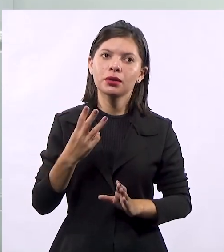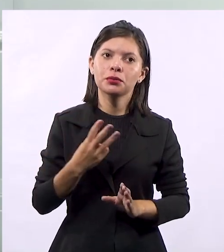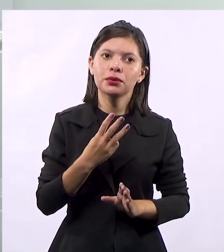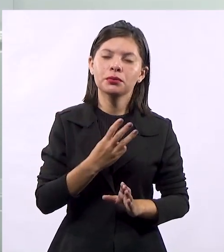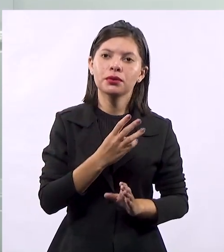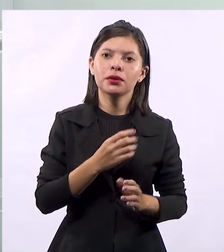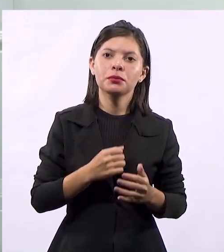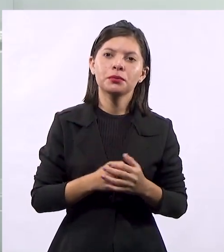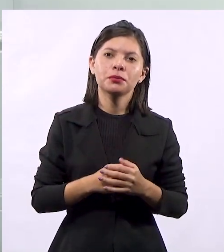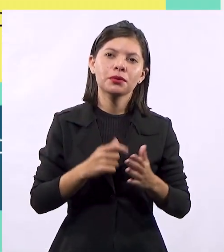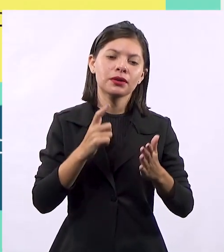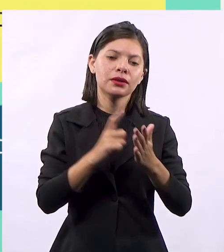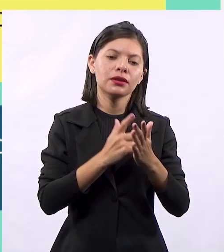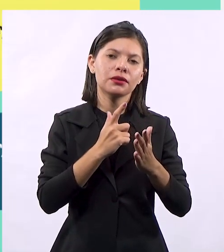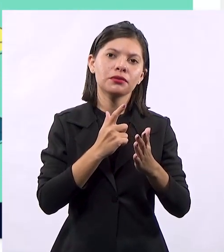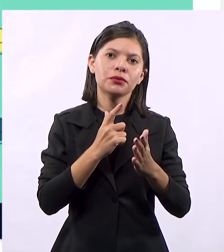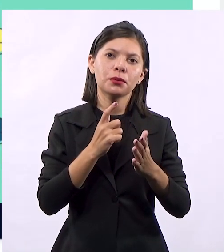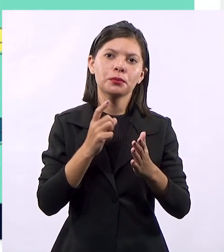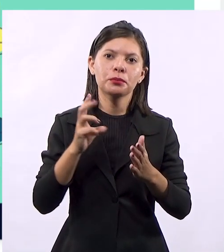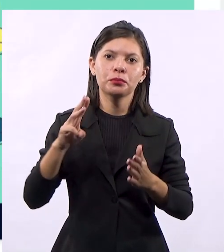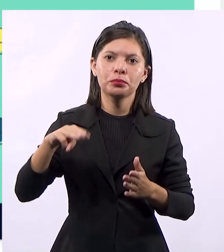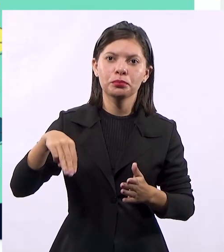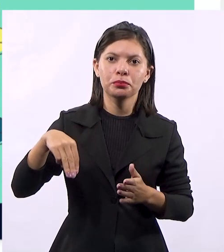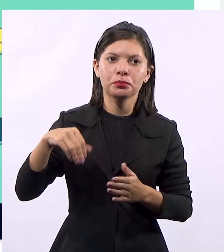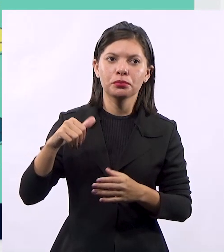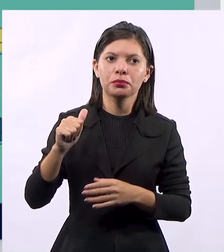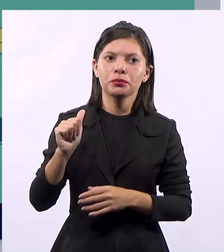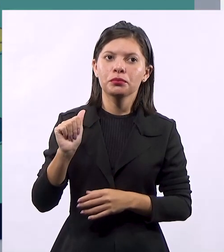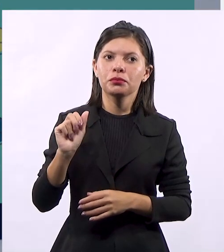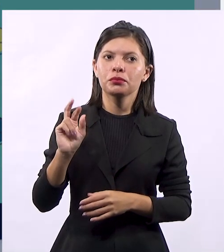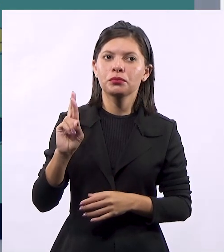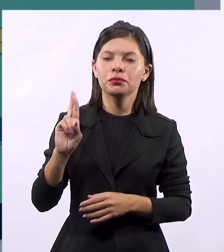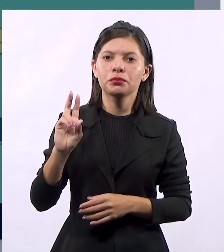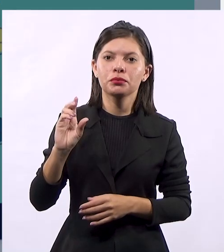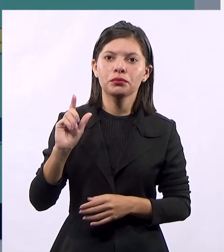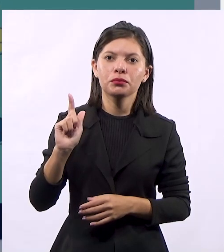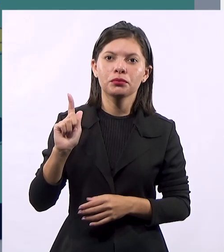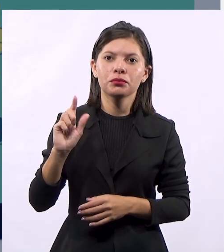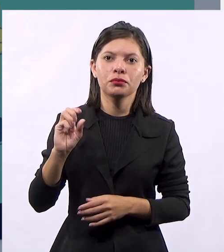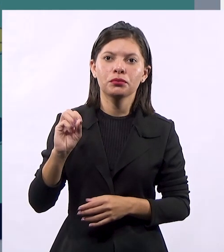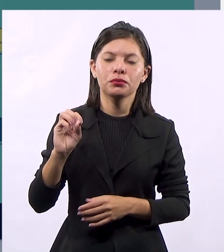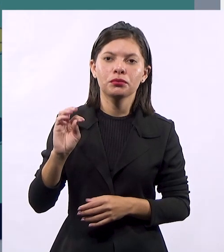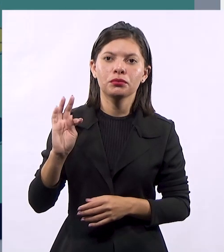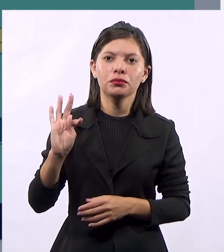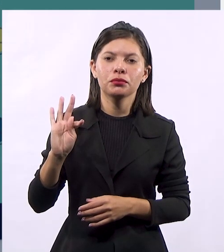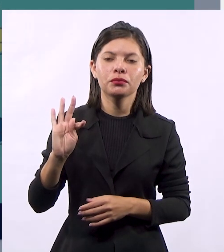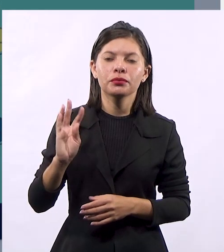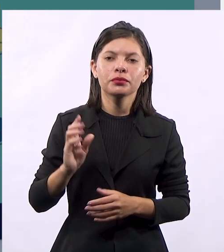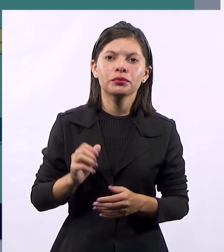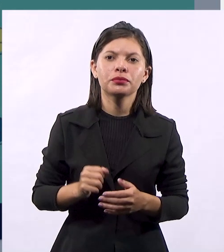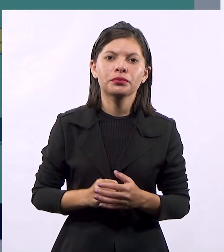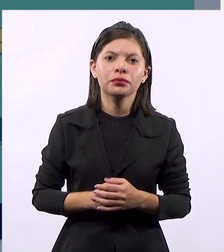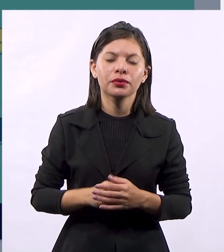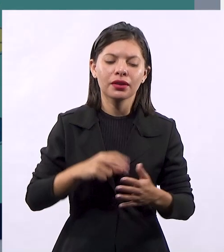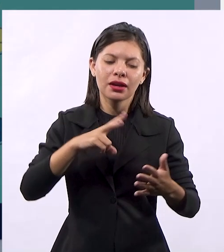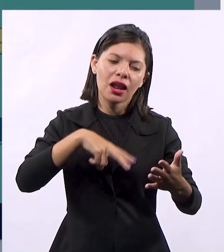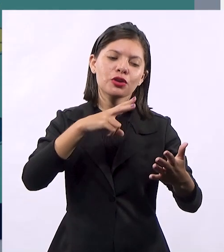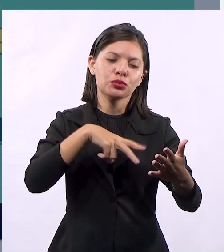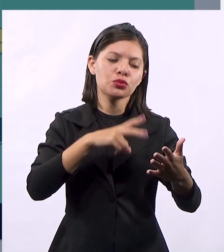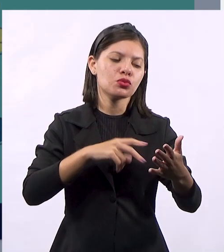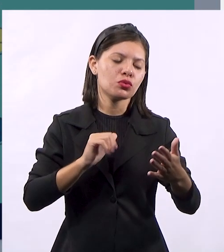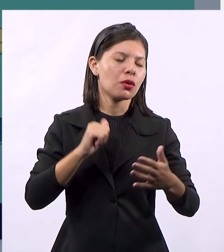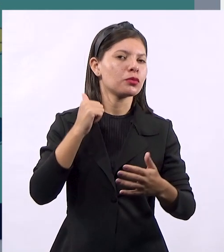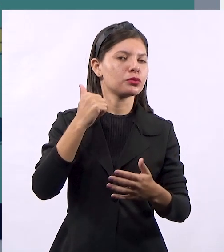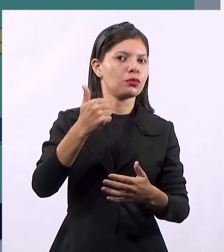à educação. Bom, e o que diz, então, a nossa Constituição enquanto norma? Lá